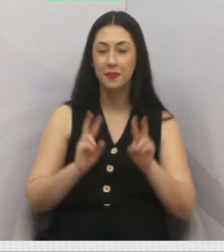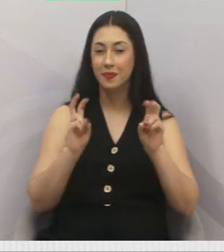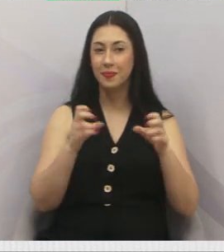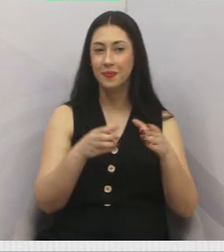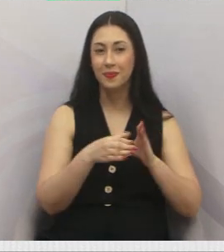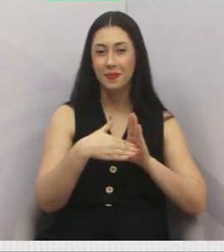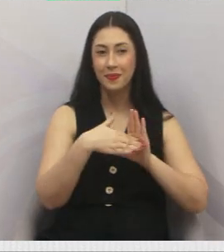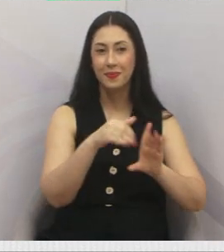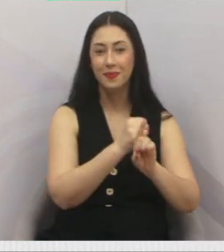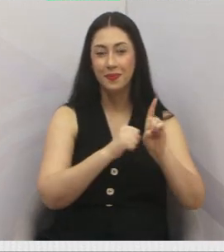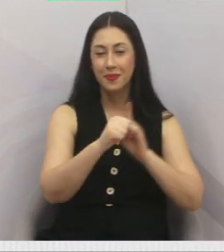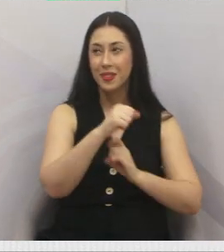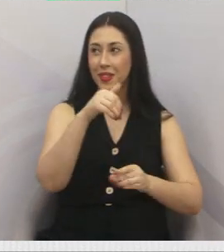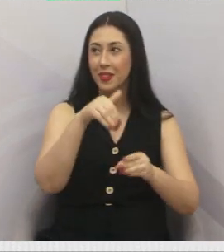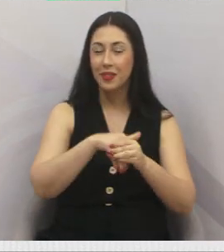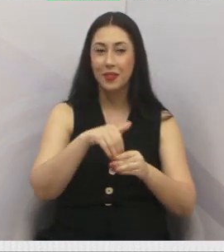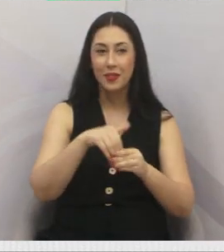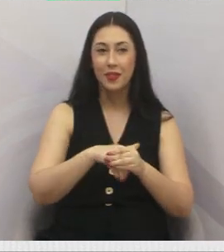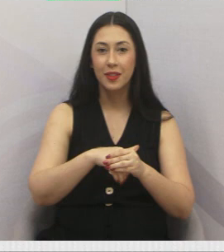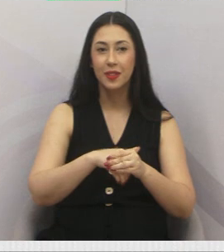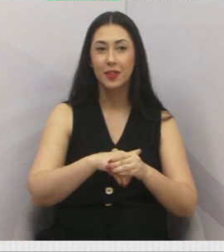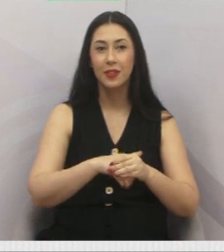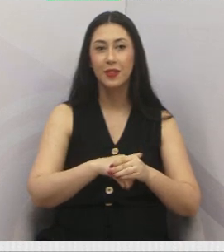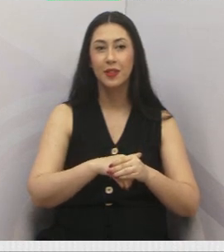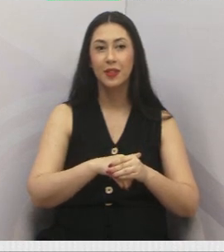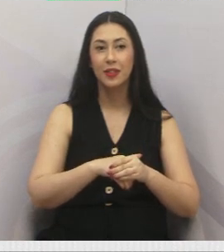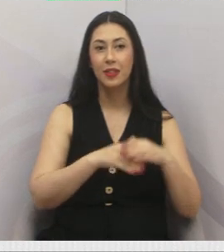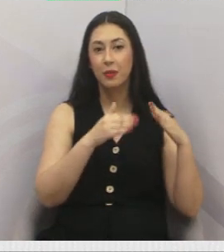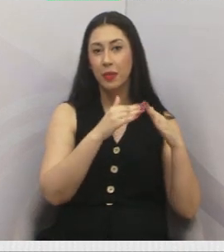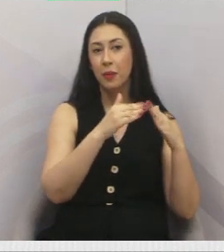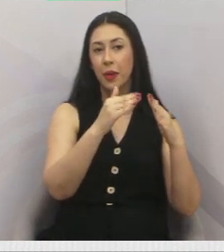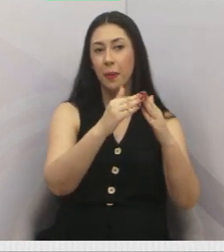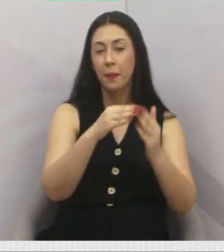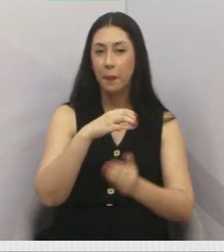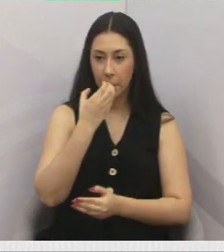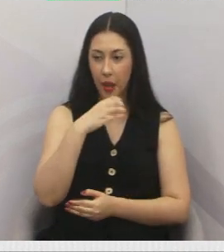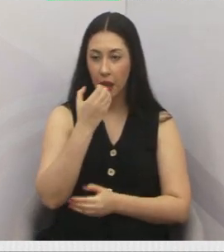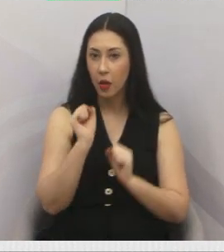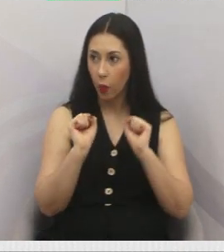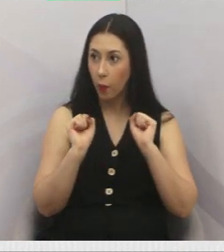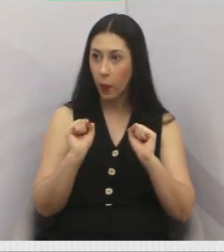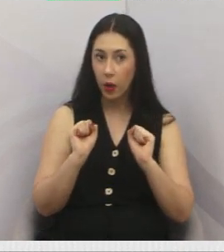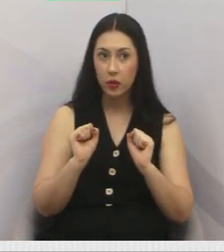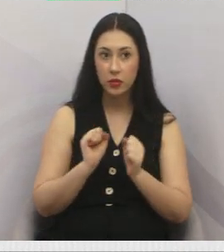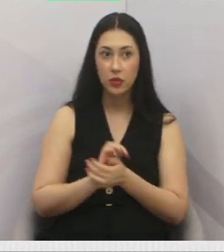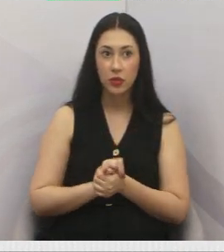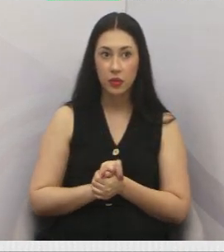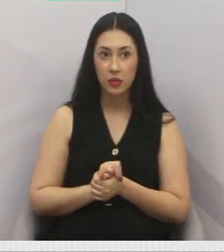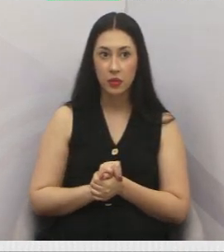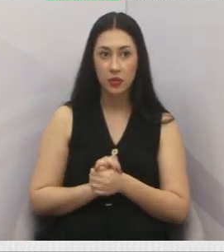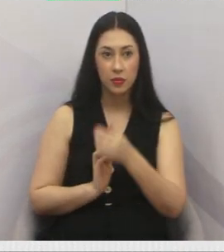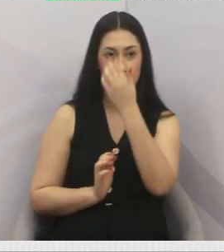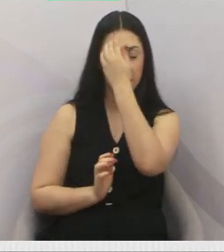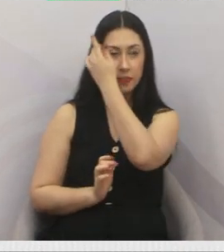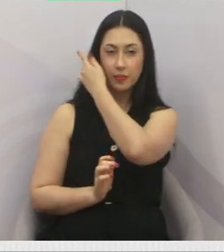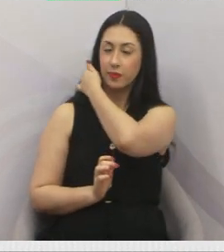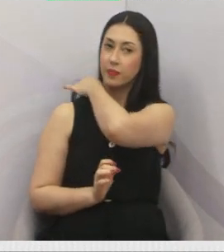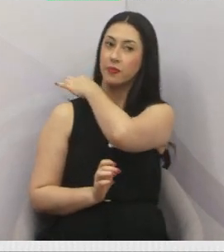Movimentos Populares, um voto para Jardim Paraíso e Jardim Holanda. Podemos fazer dessa forma? Sim, Paraíso. Jardim Paraíso e Jardim